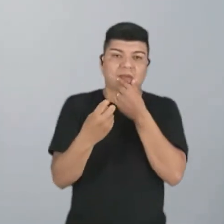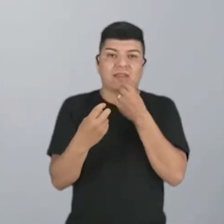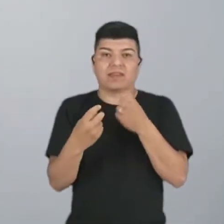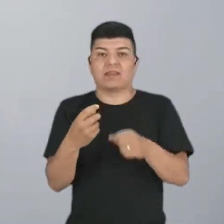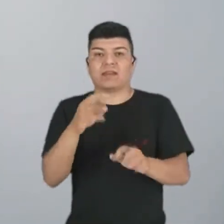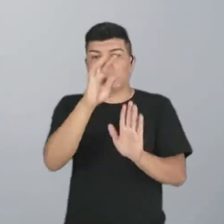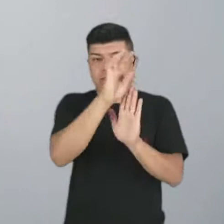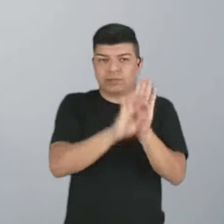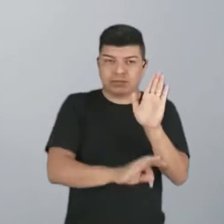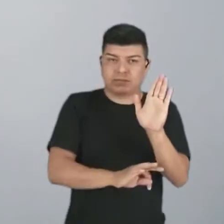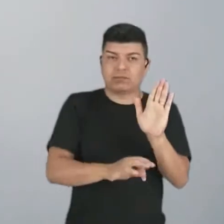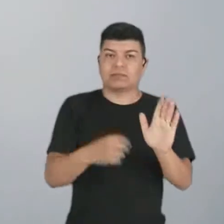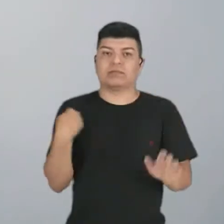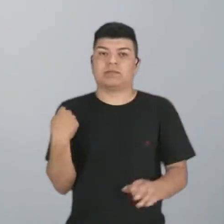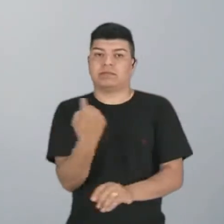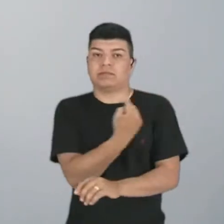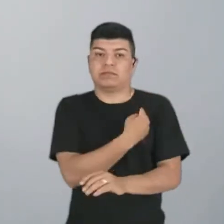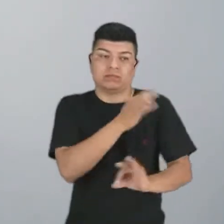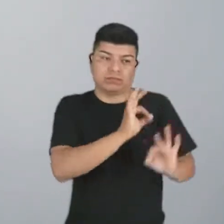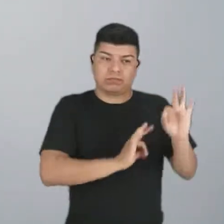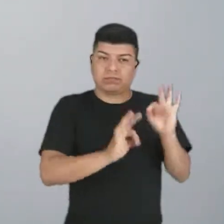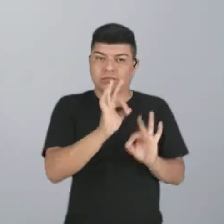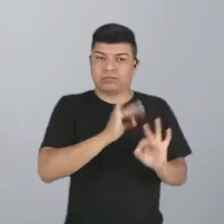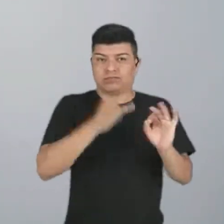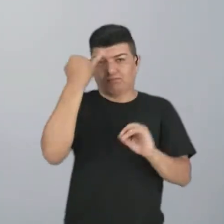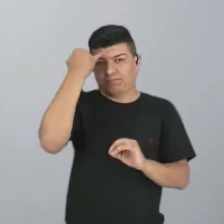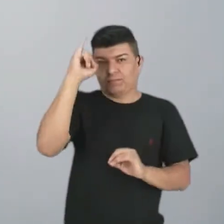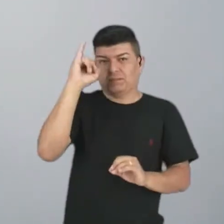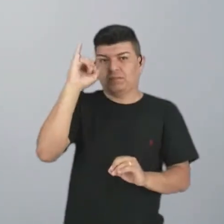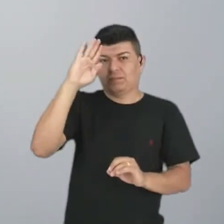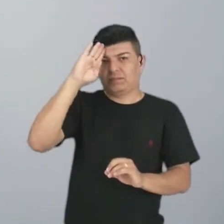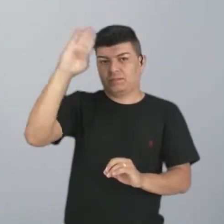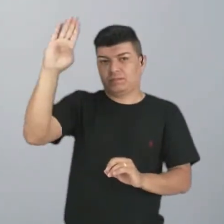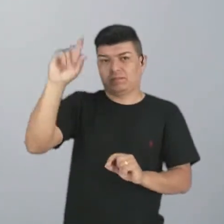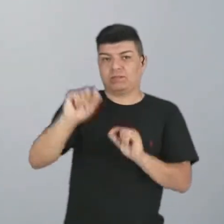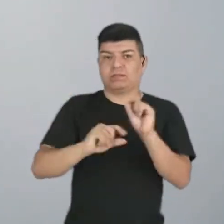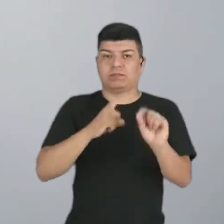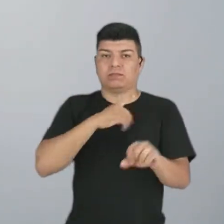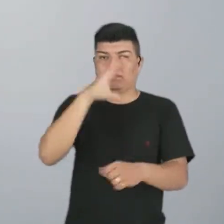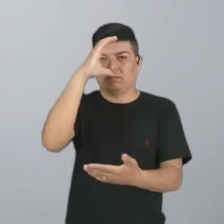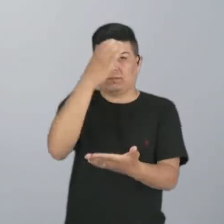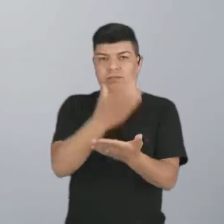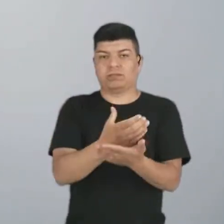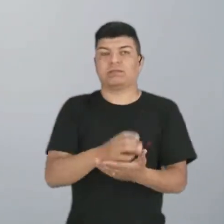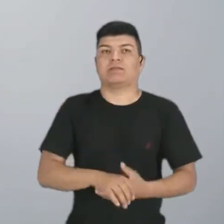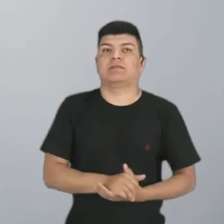seu texto, quando a gente formula então uma ideia central, a gente tem uma tese.